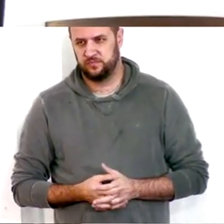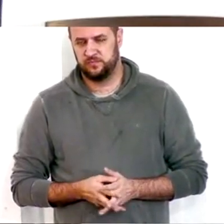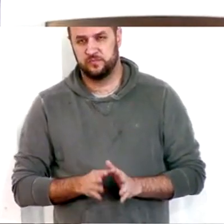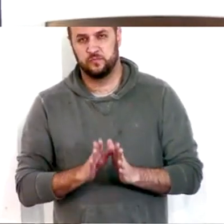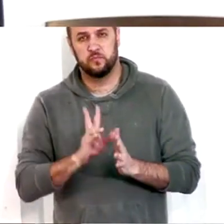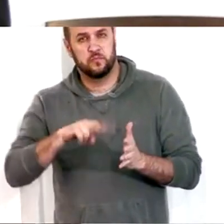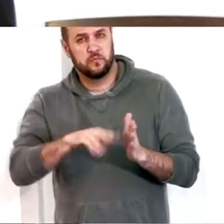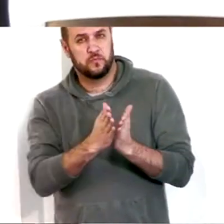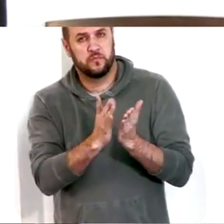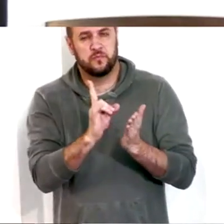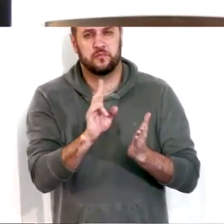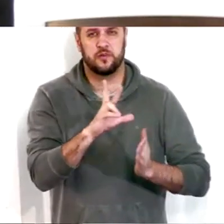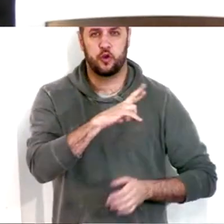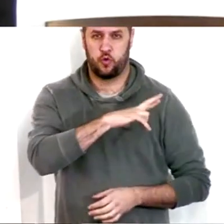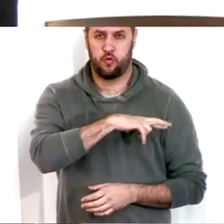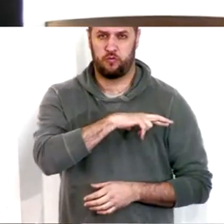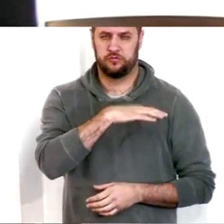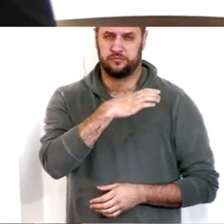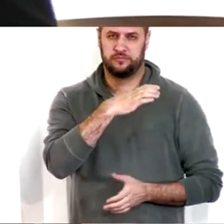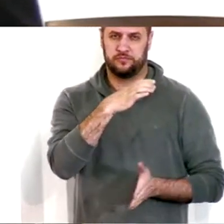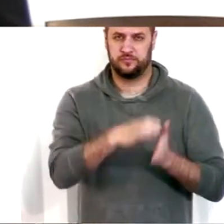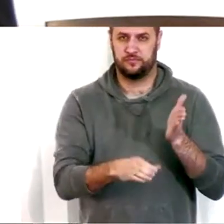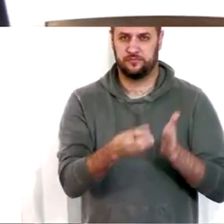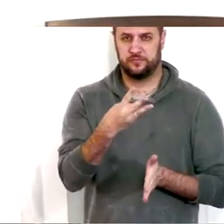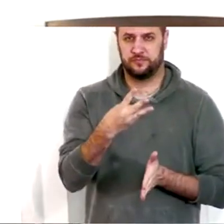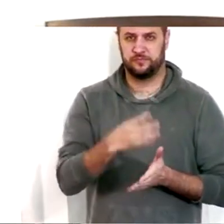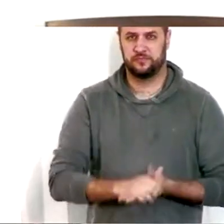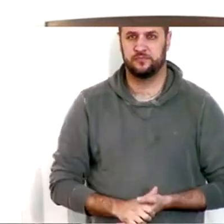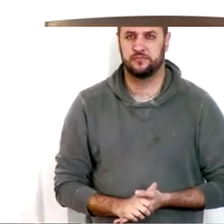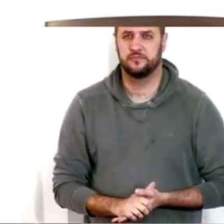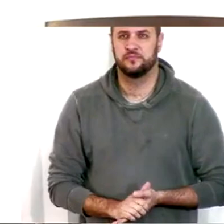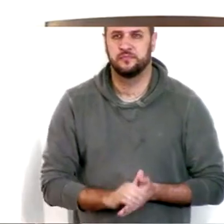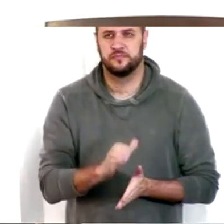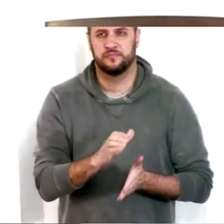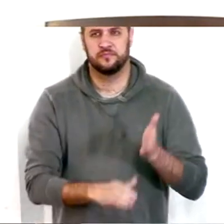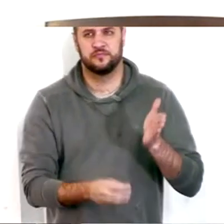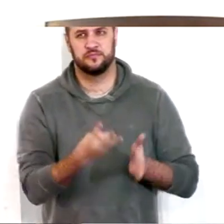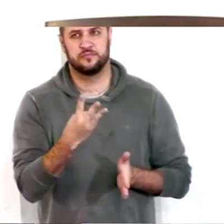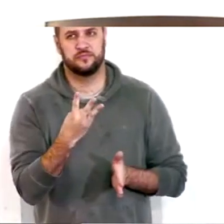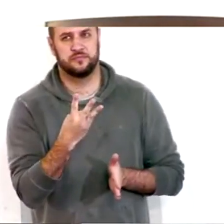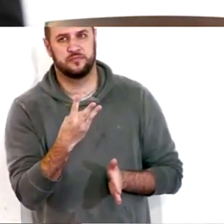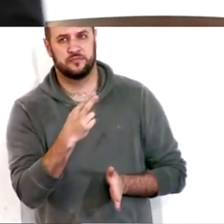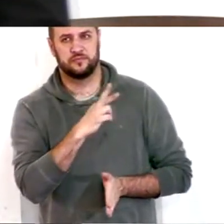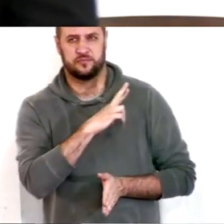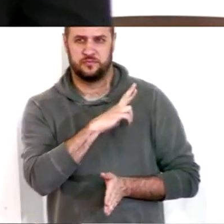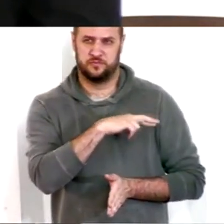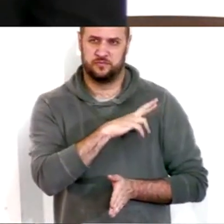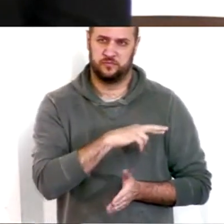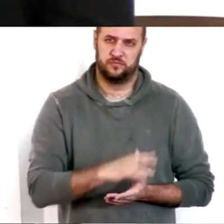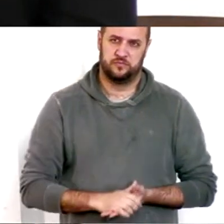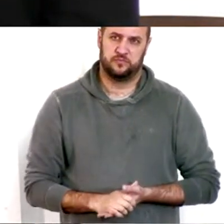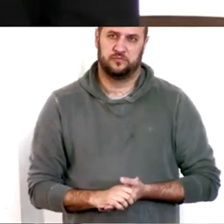Abra sua Bíblia no livro de Ruth, no capítulo 3. Capítulo 3 do livro de Ruth.